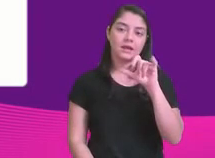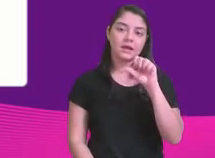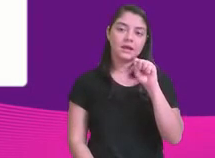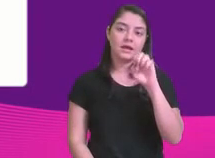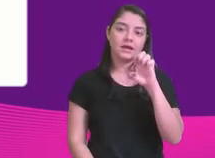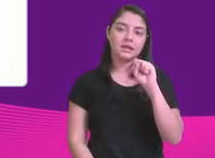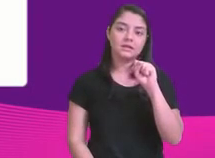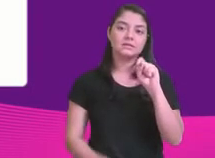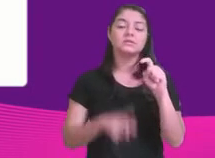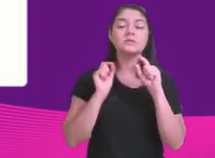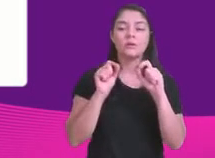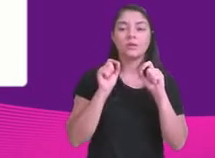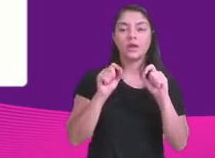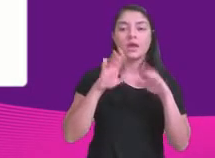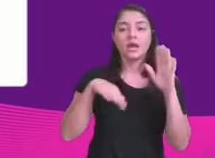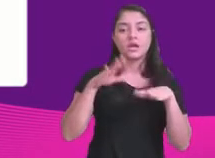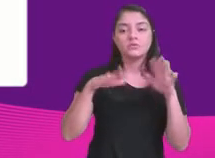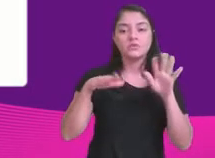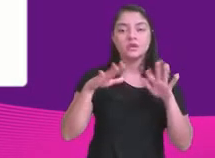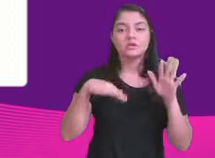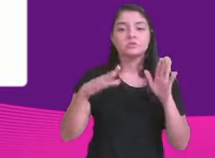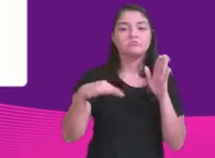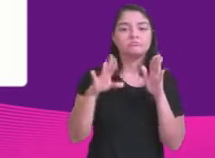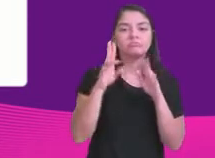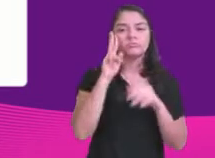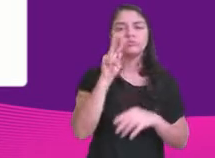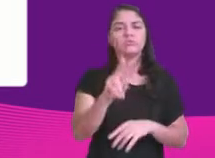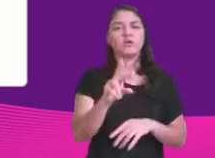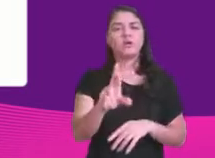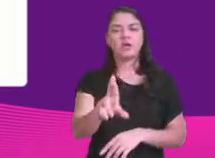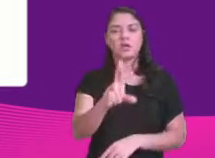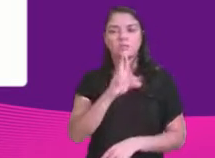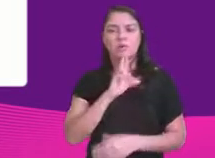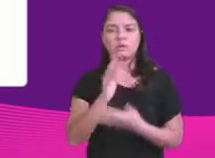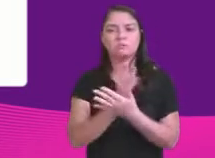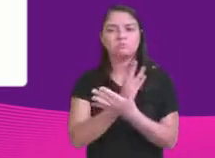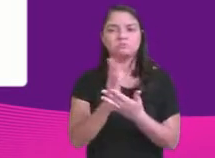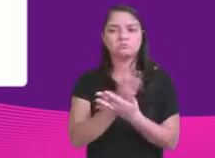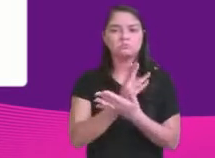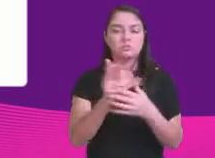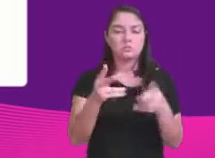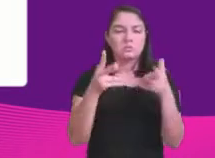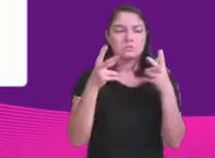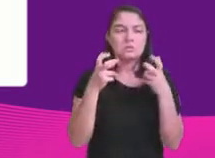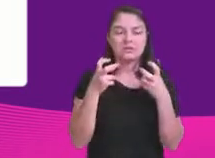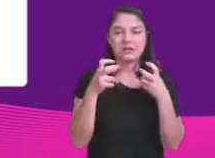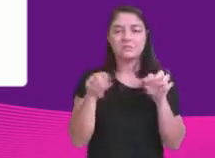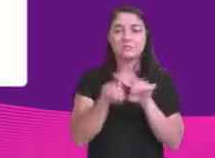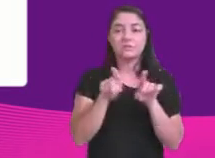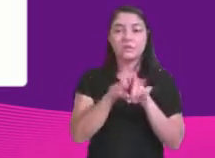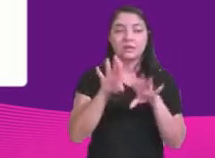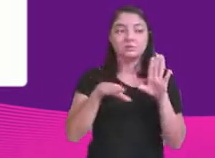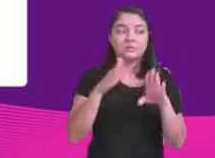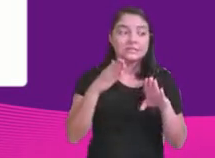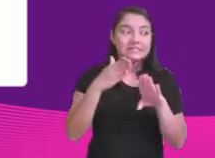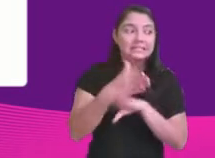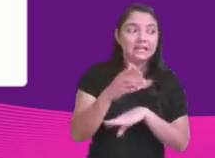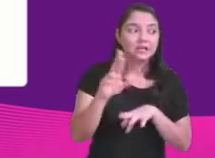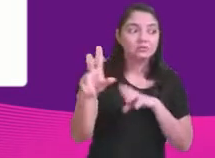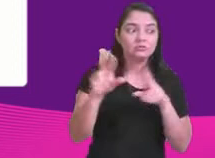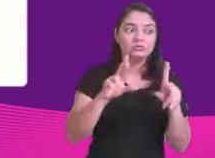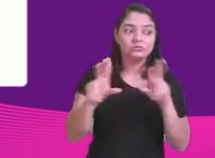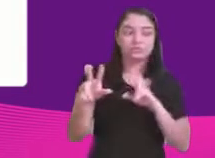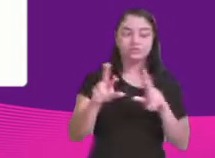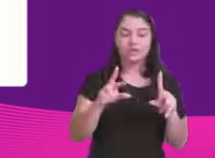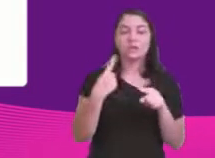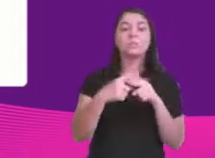que aparece muitas vezes quando a gente tenta comparar esses acessos diferentes. Porque a técnica